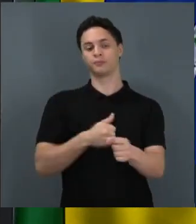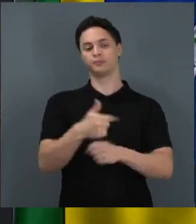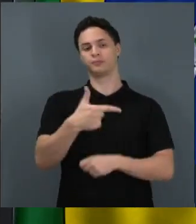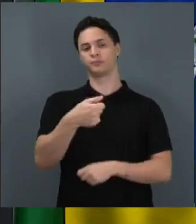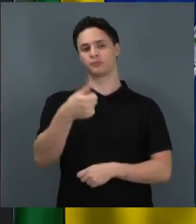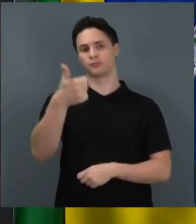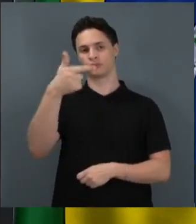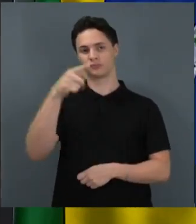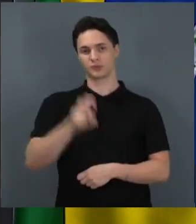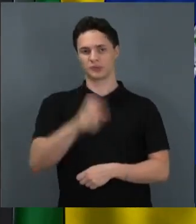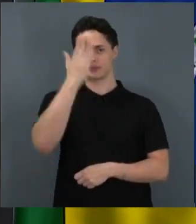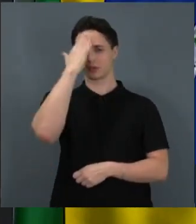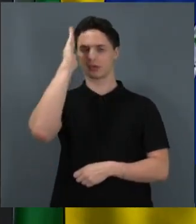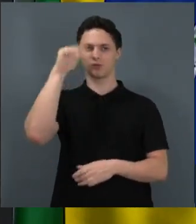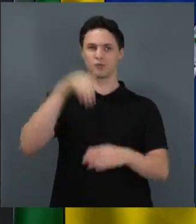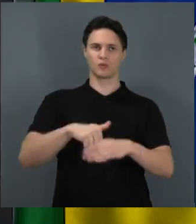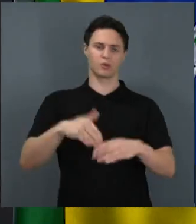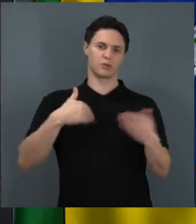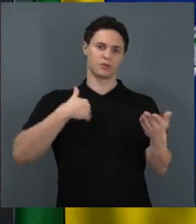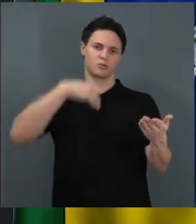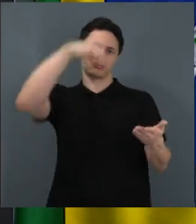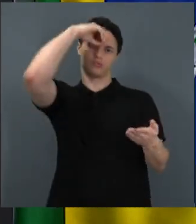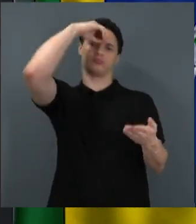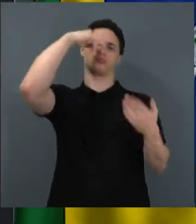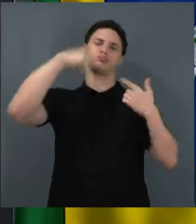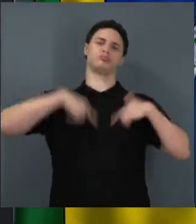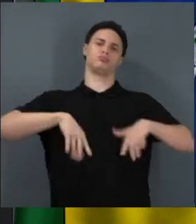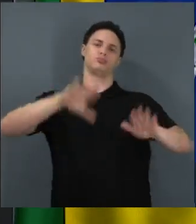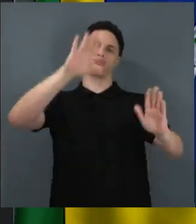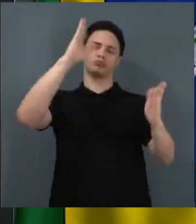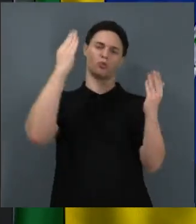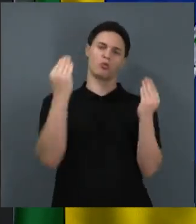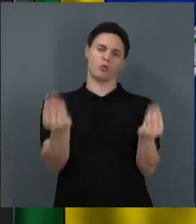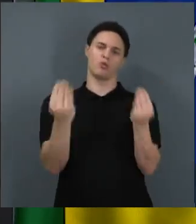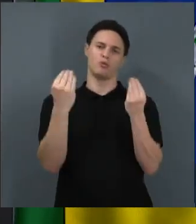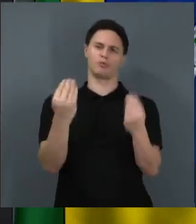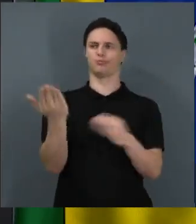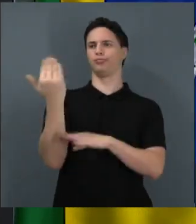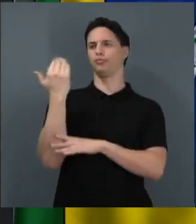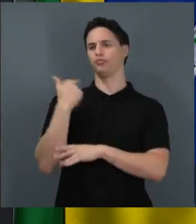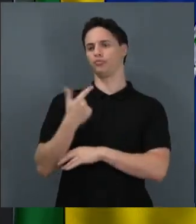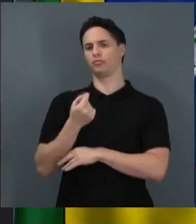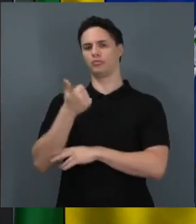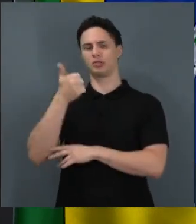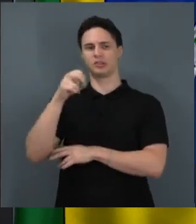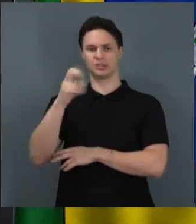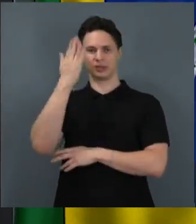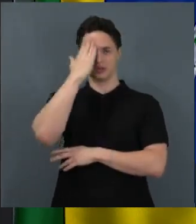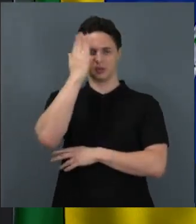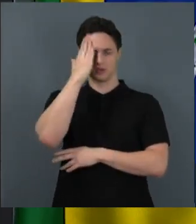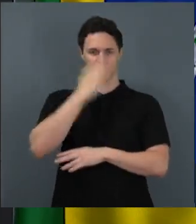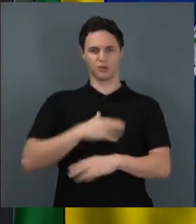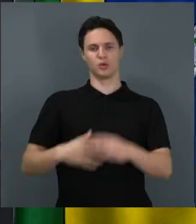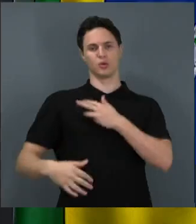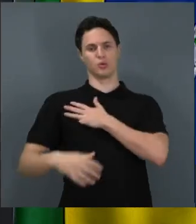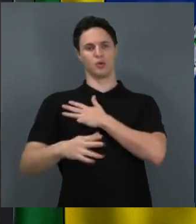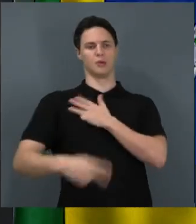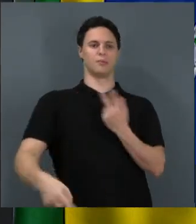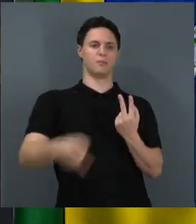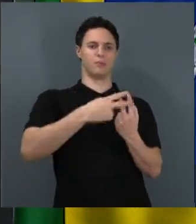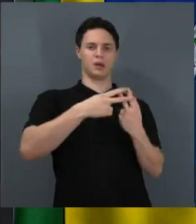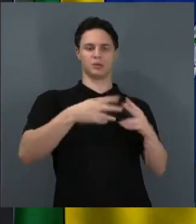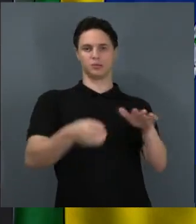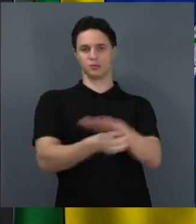que seria presidente da República, eu não sabia. Em 2015 ele já sabia que o presidente Lula seria preso por corrupção, eu não